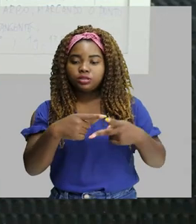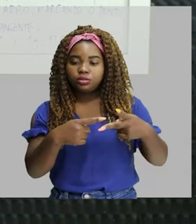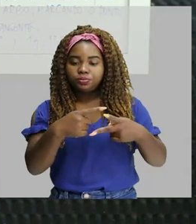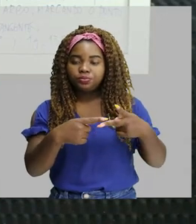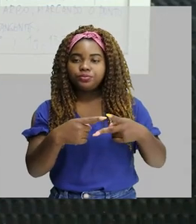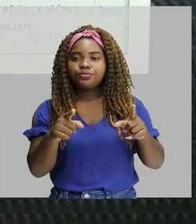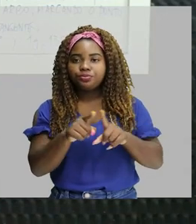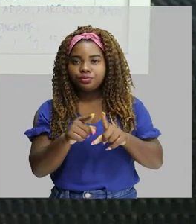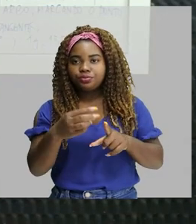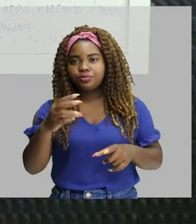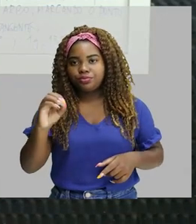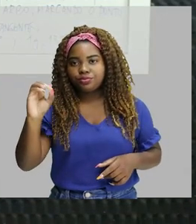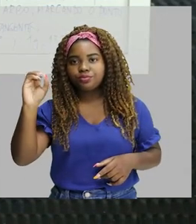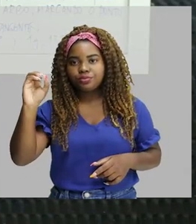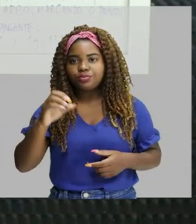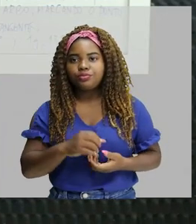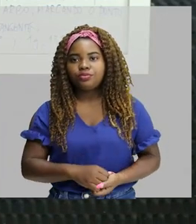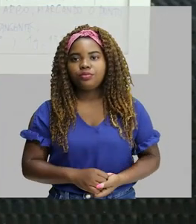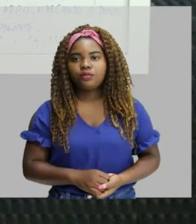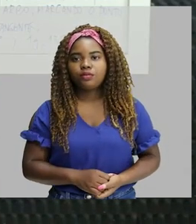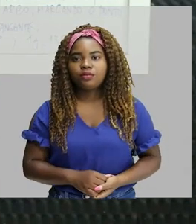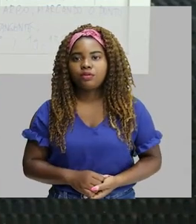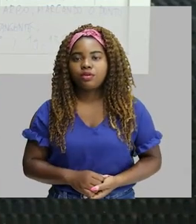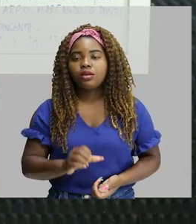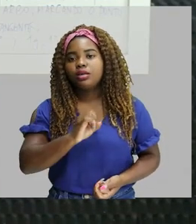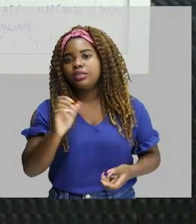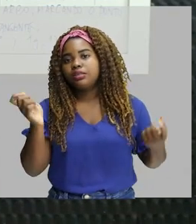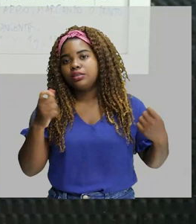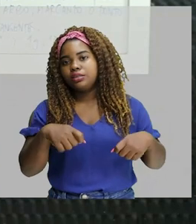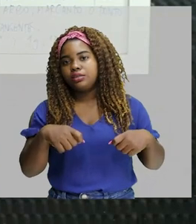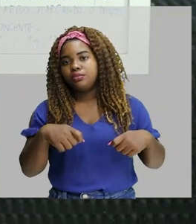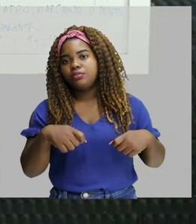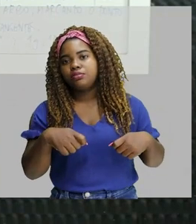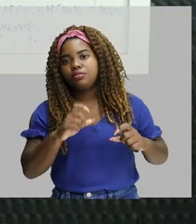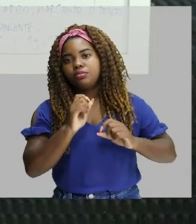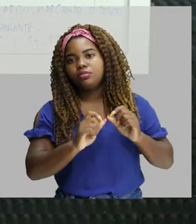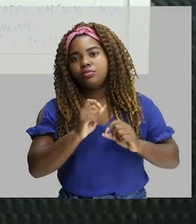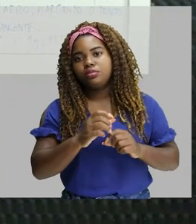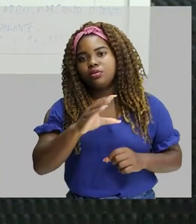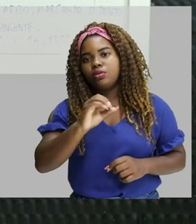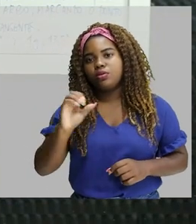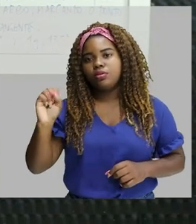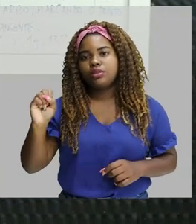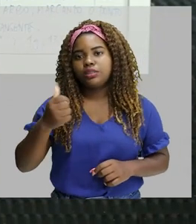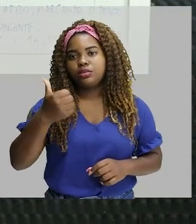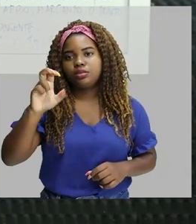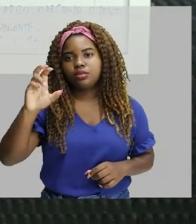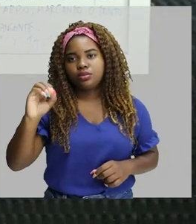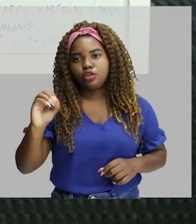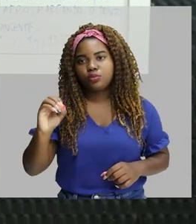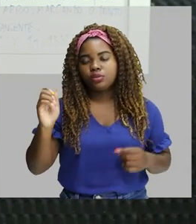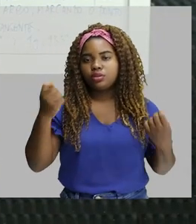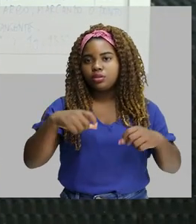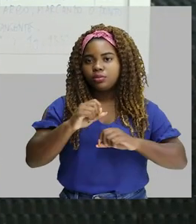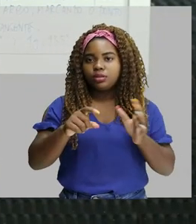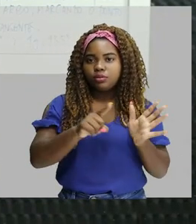faz 30º ó com esse eixo então se eu for buscar aqui quanto é que é o cosseno de 150 ele vai